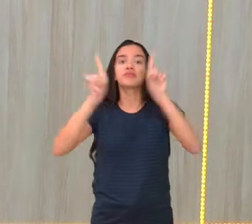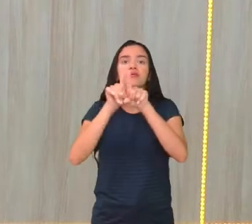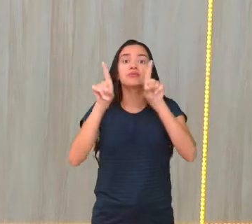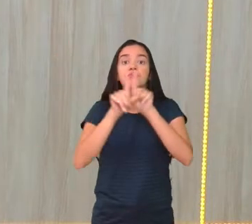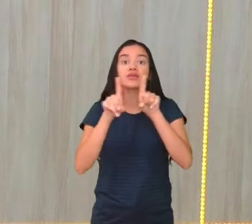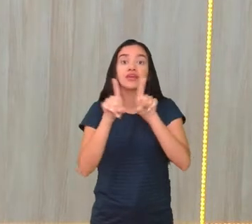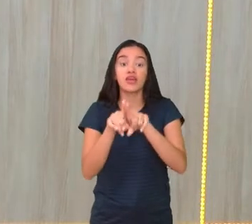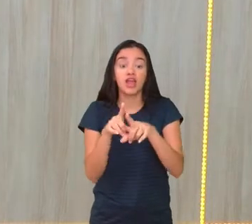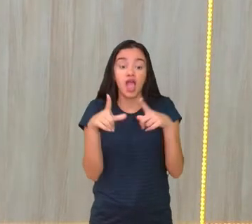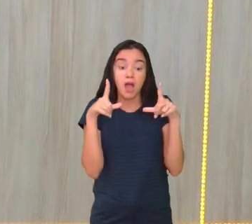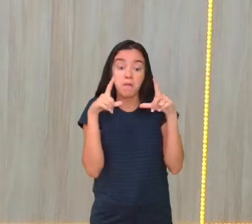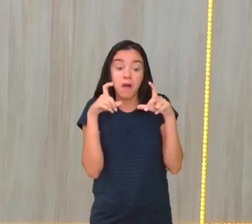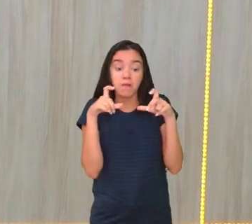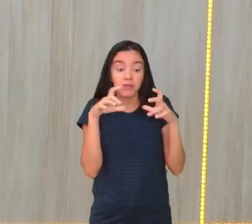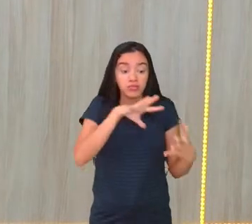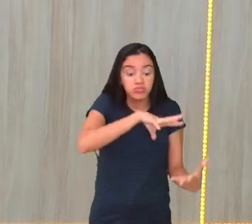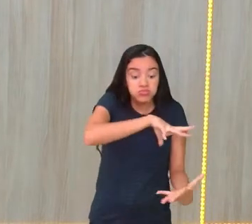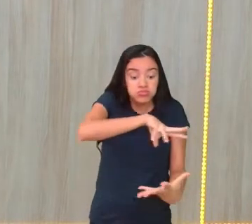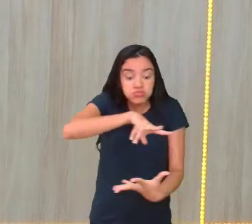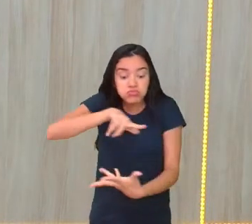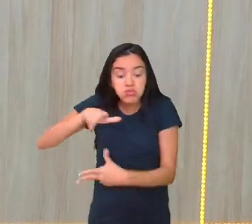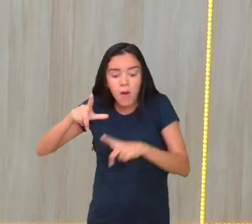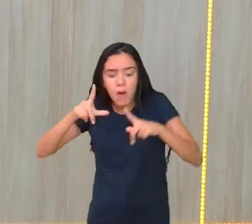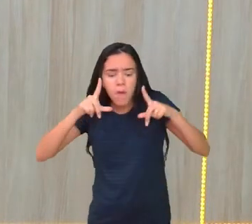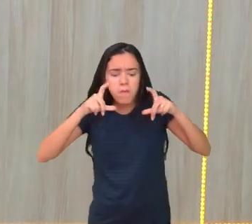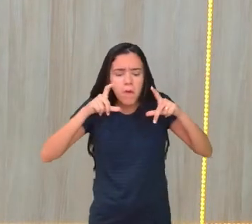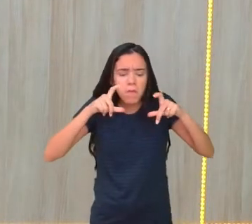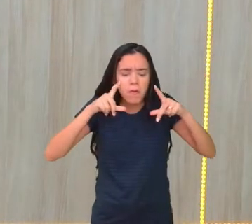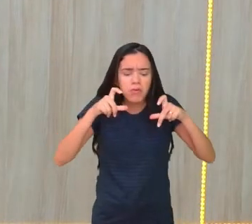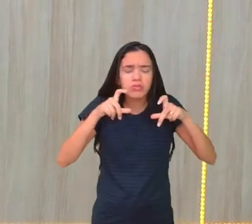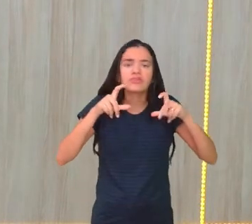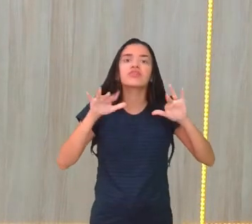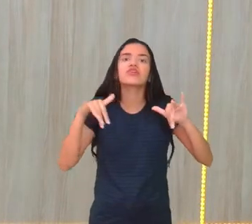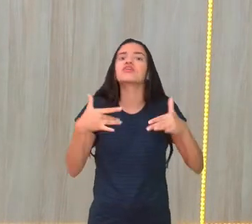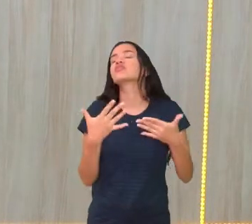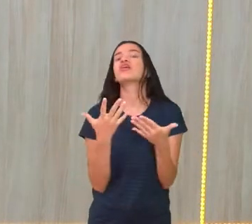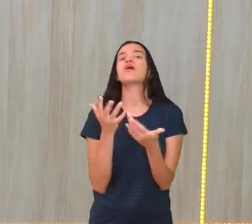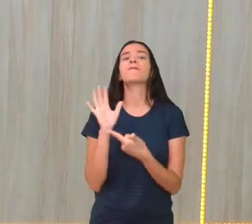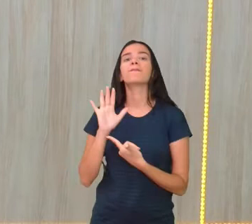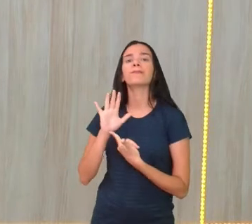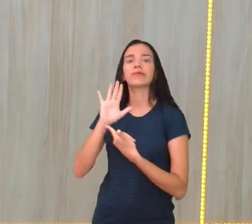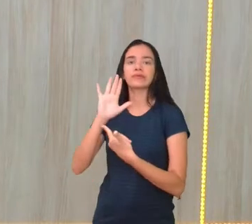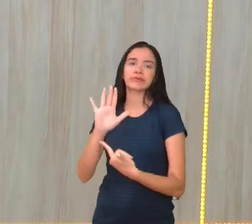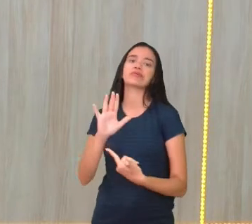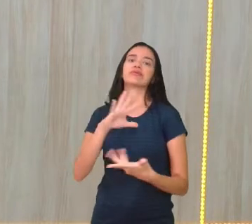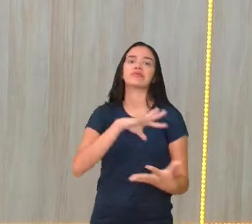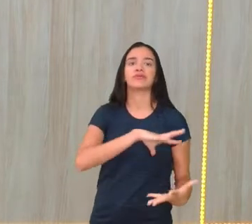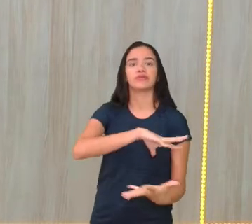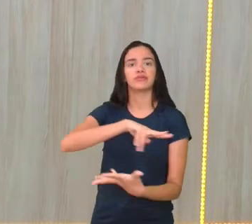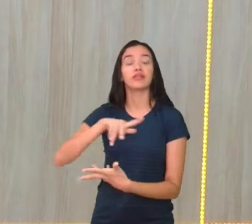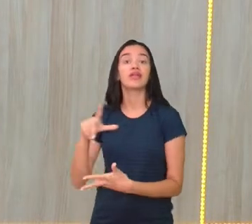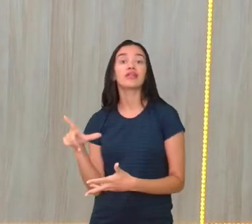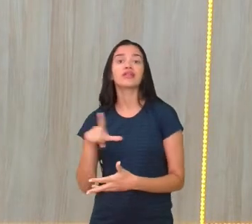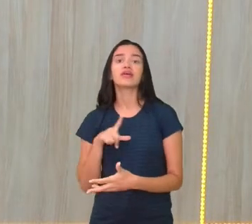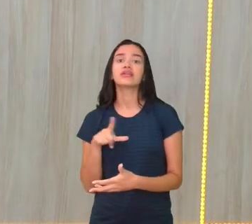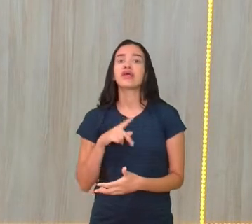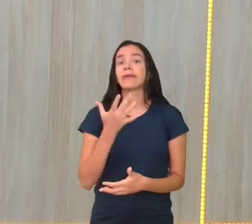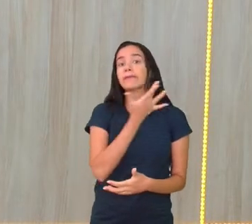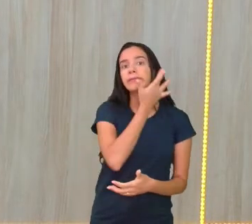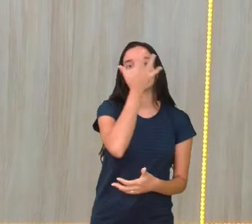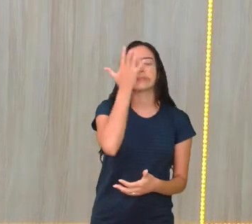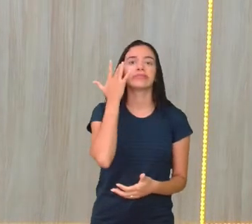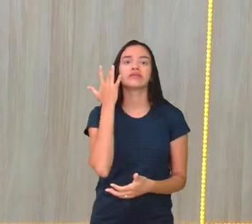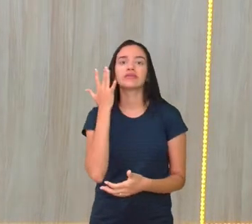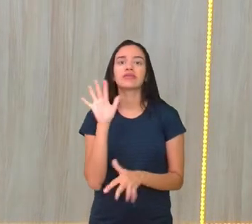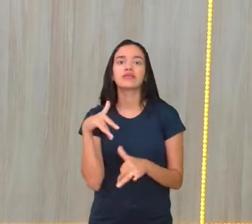em fotografias, né, mostrando lá a Terra, né, com uma forma esférica, tem gente que